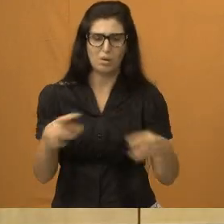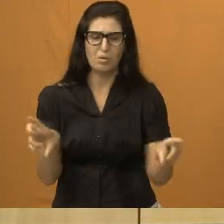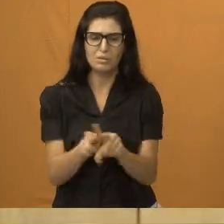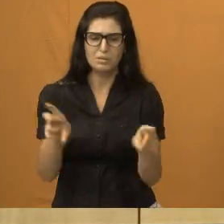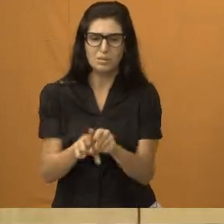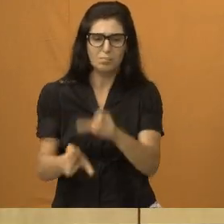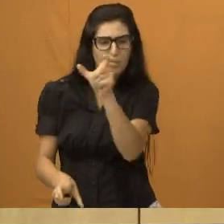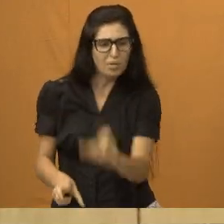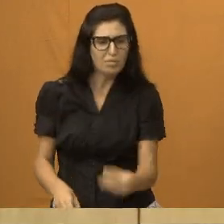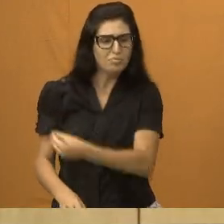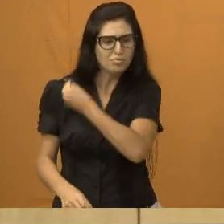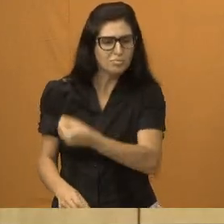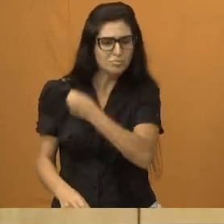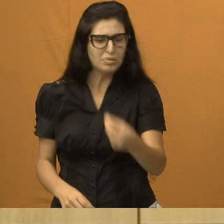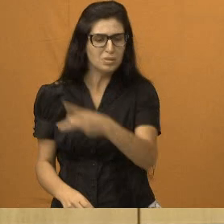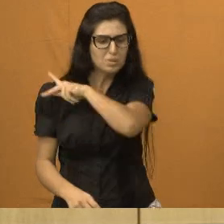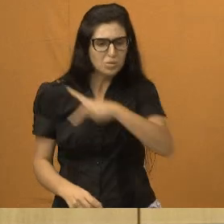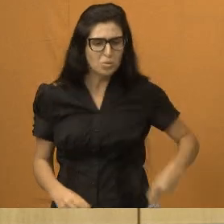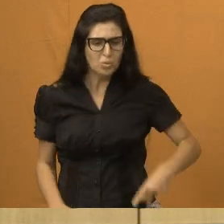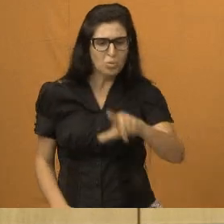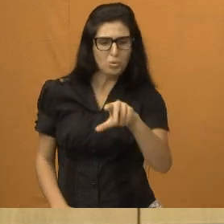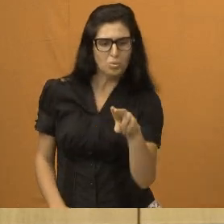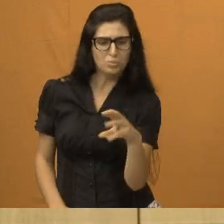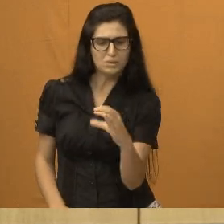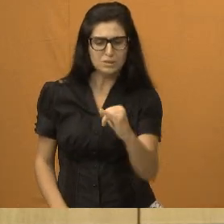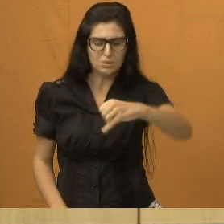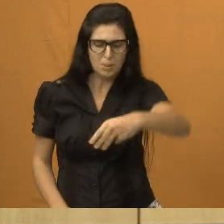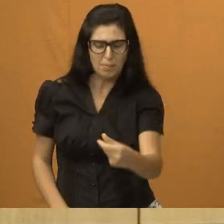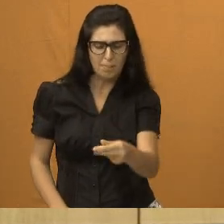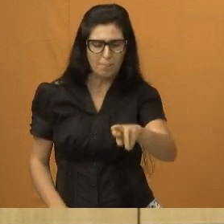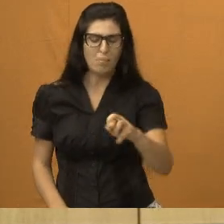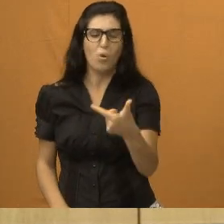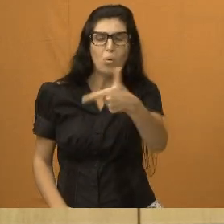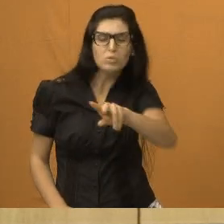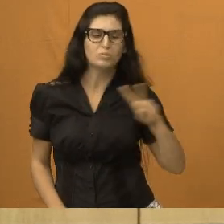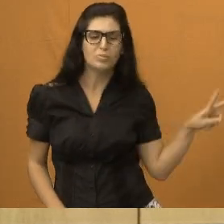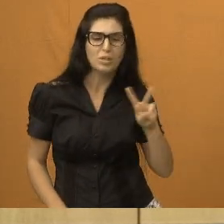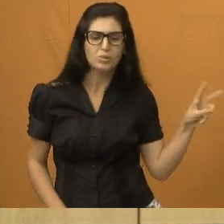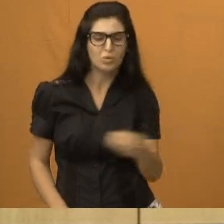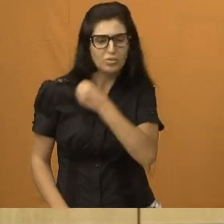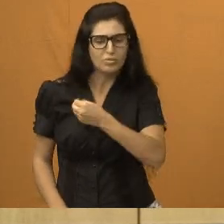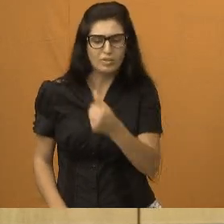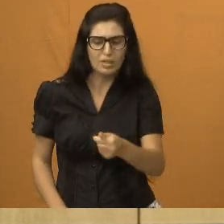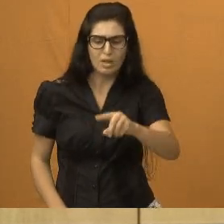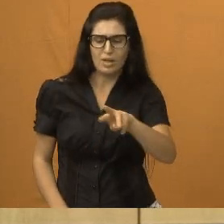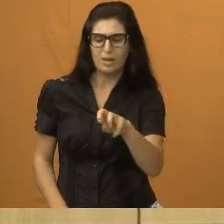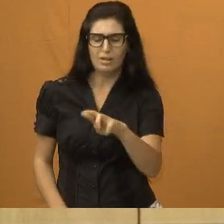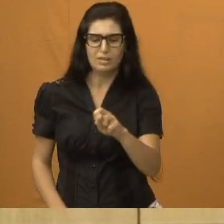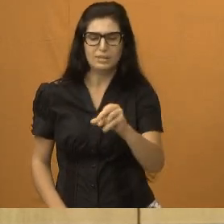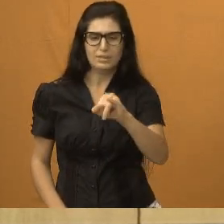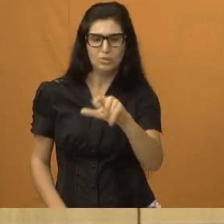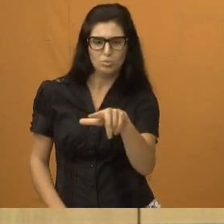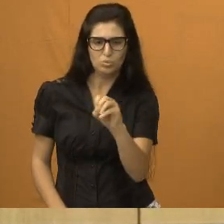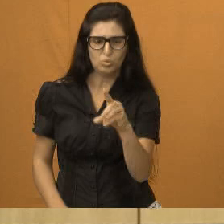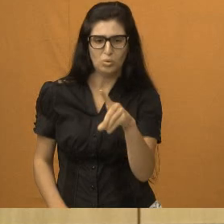da presidente dessa casa, a senhorita Lucimar, e os nobres colegas vereadores, o Arildo e o Valmir do Meia